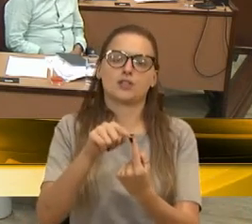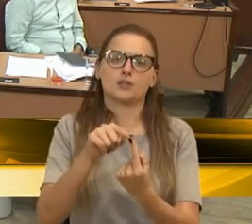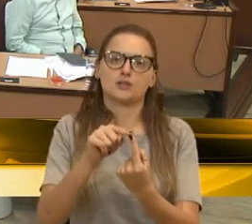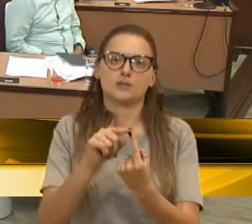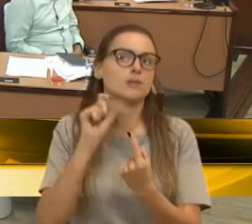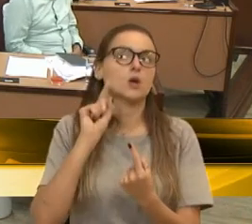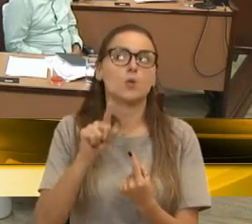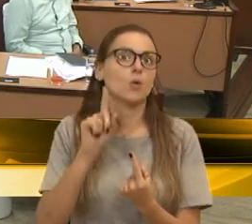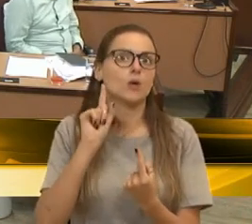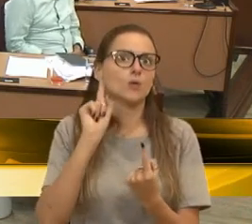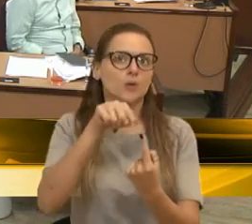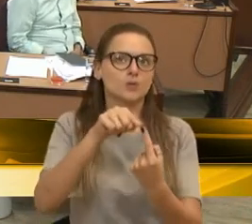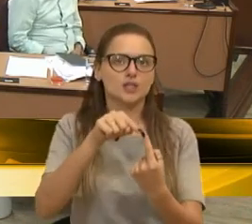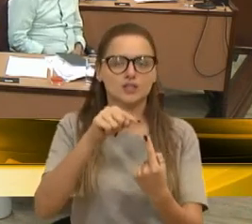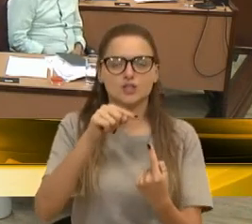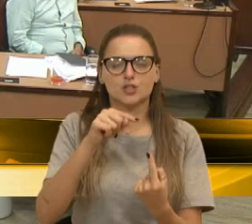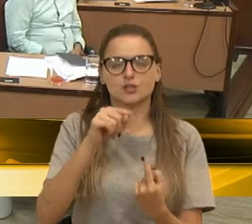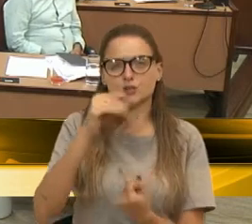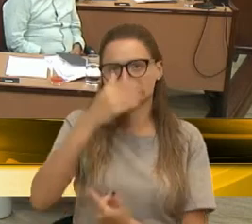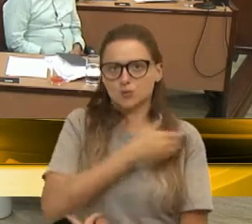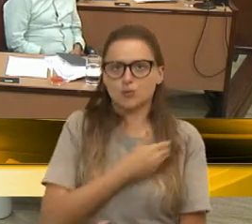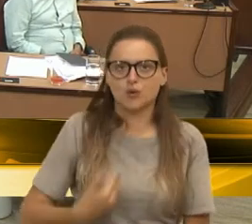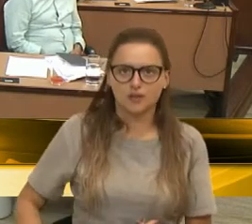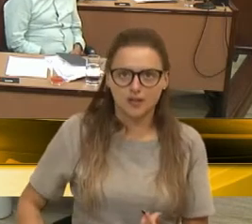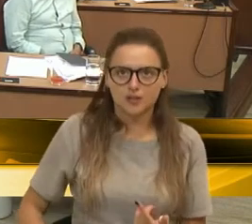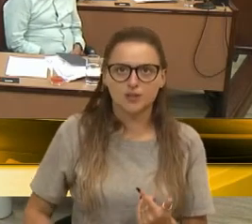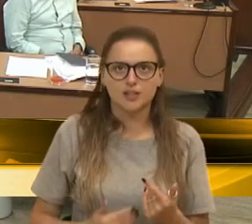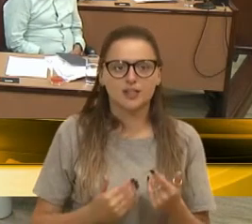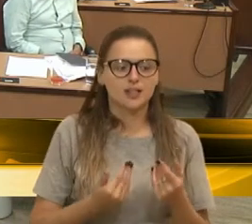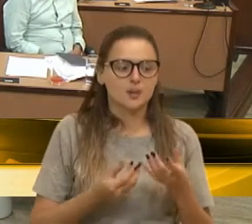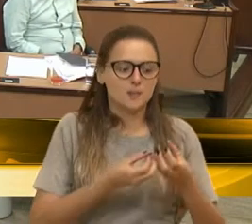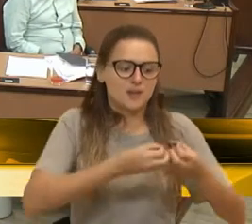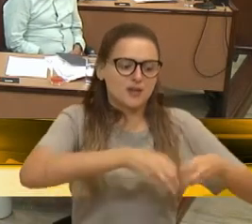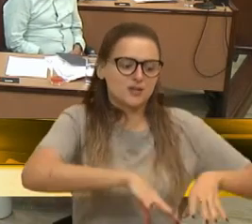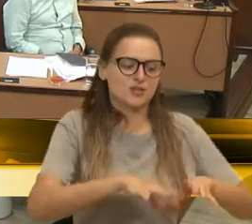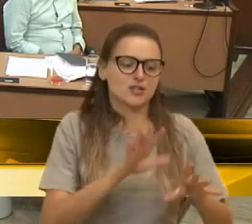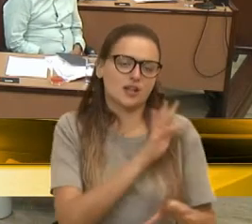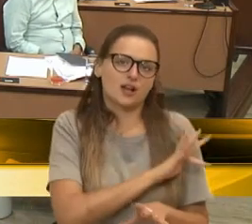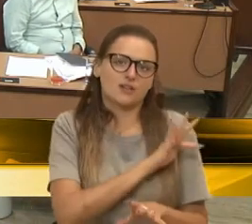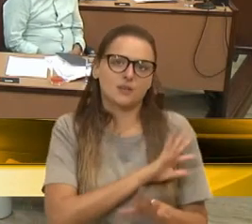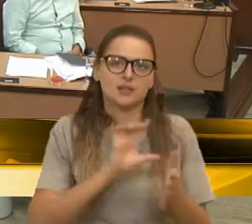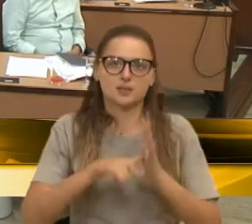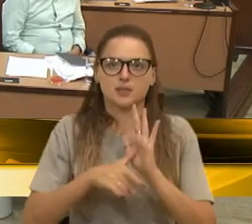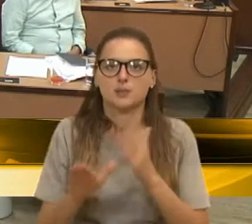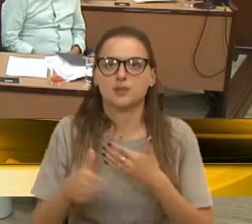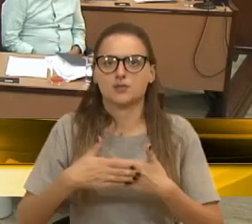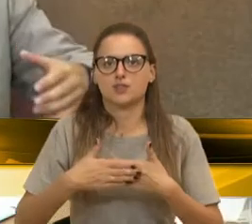né, destruir tudo e as pessoas encerrem a farmácia do IPAM junto com o governo. Então,